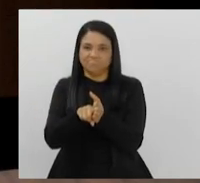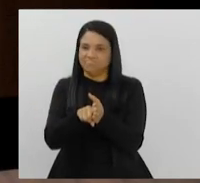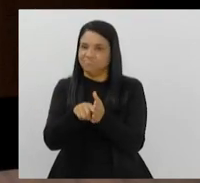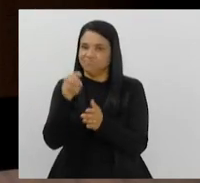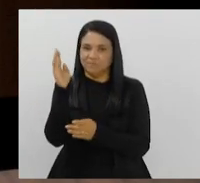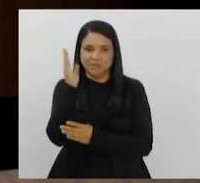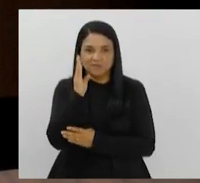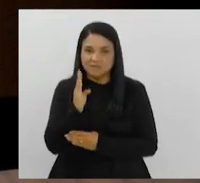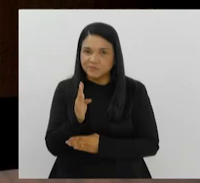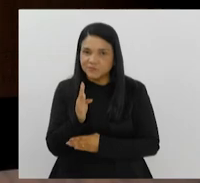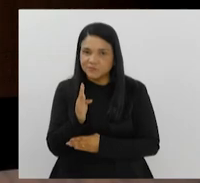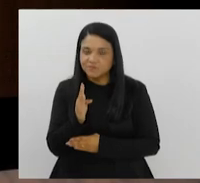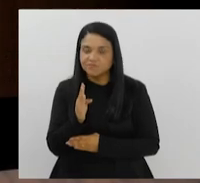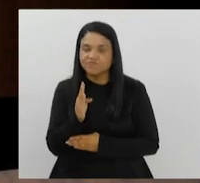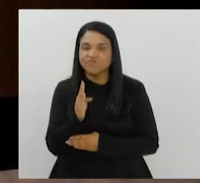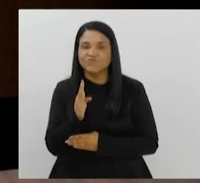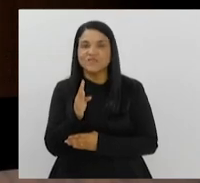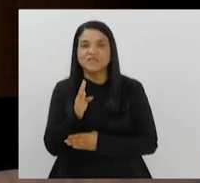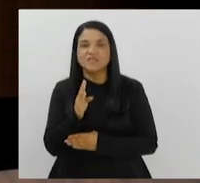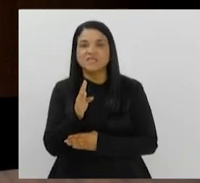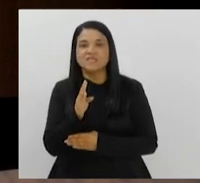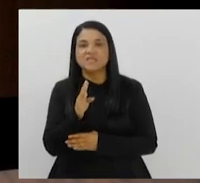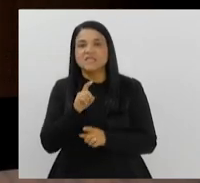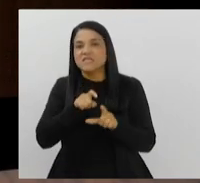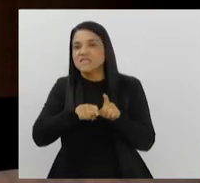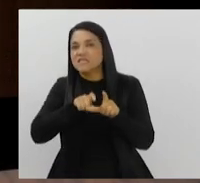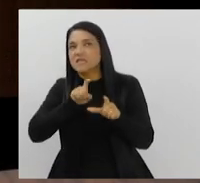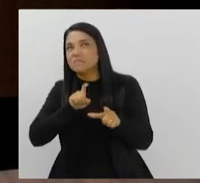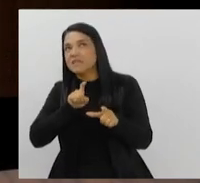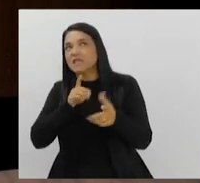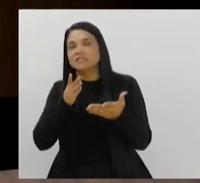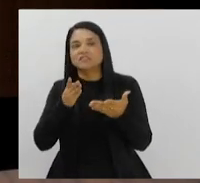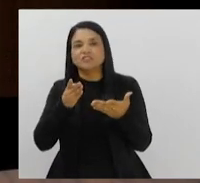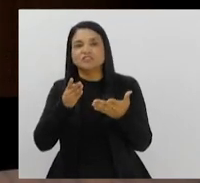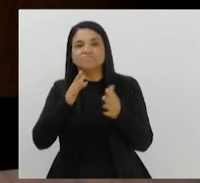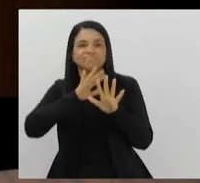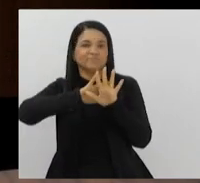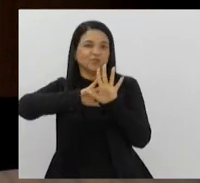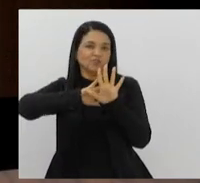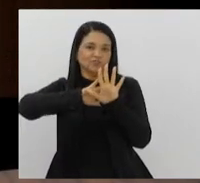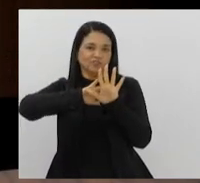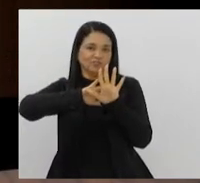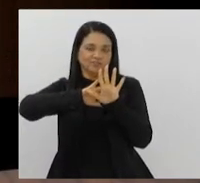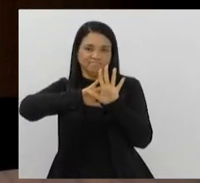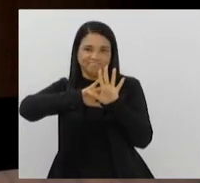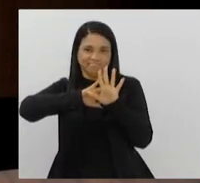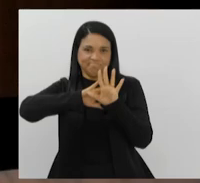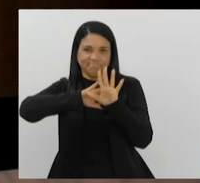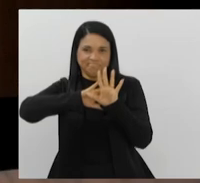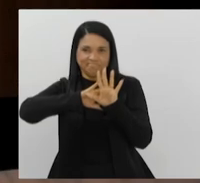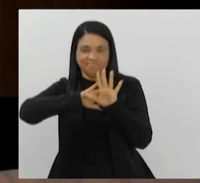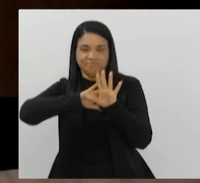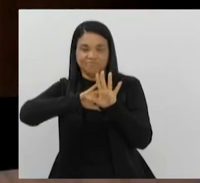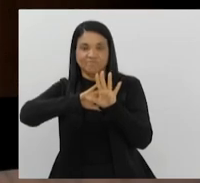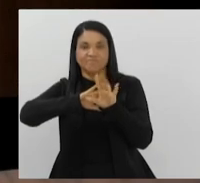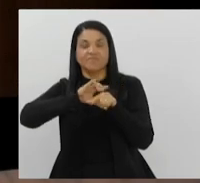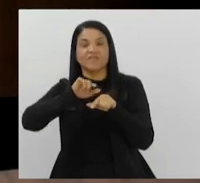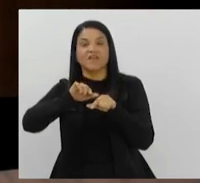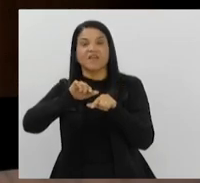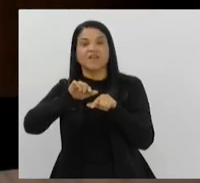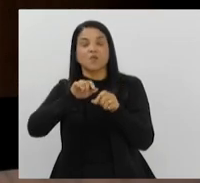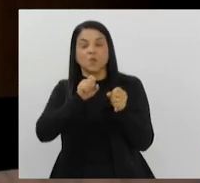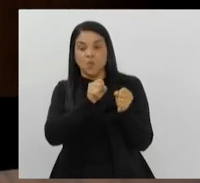país, independente de concepção ideológica. Essa concentração de